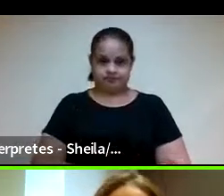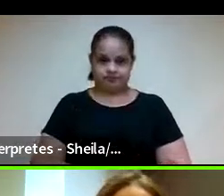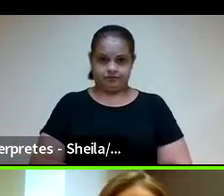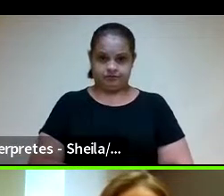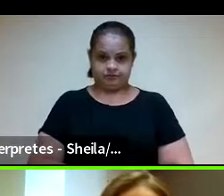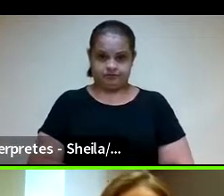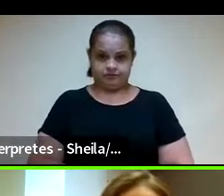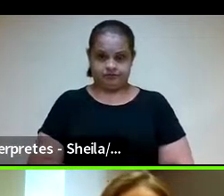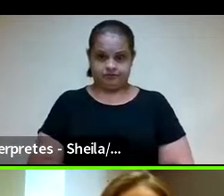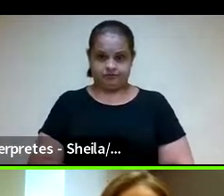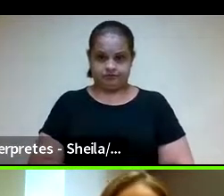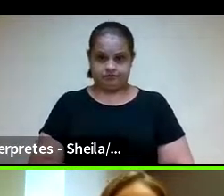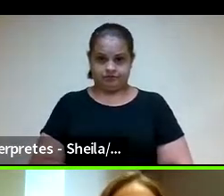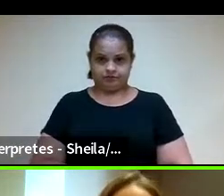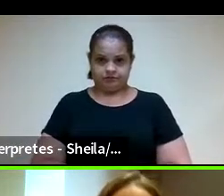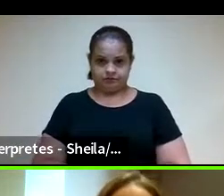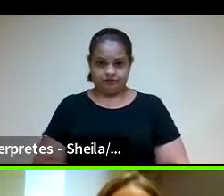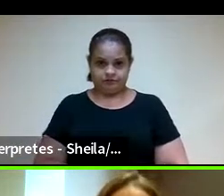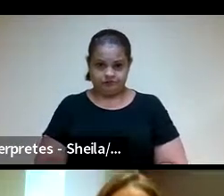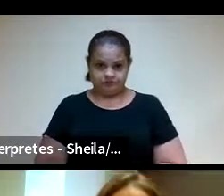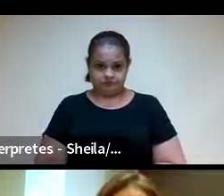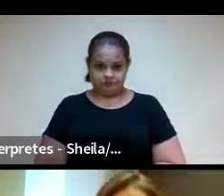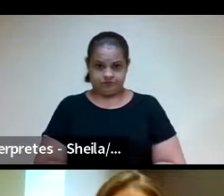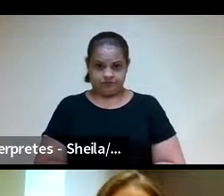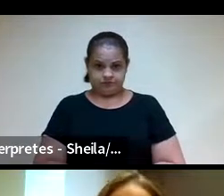Doutor Caio.